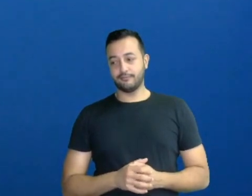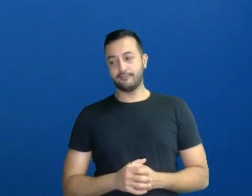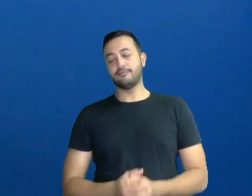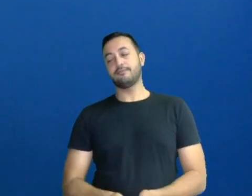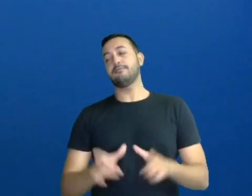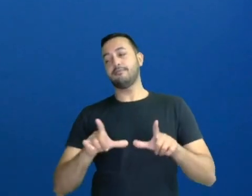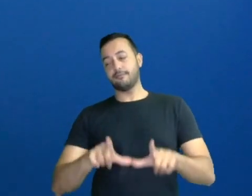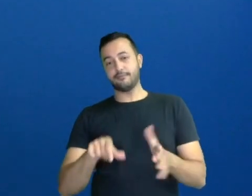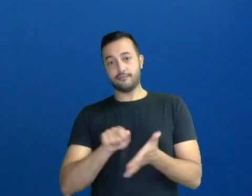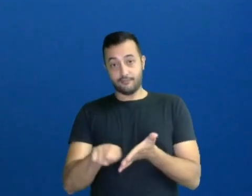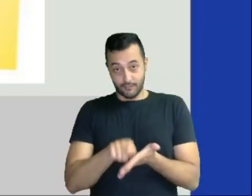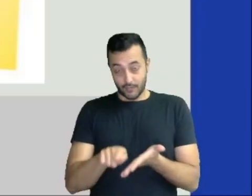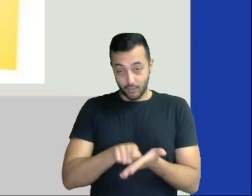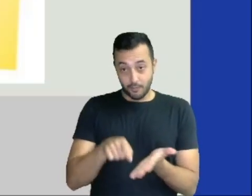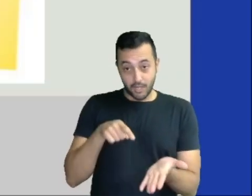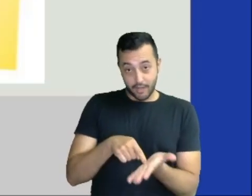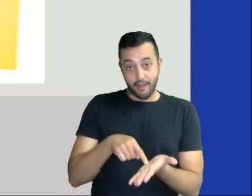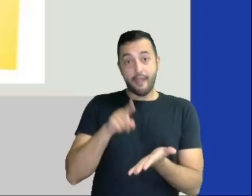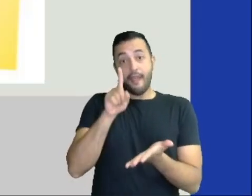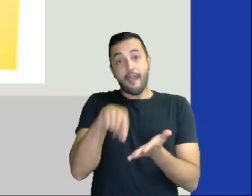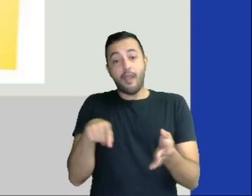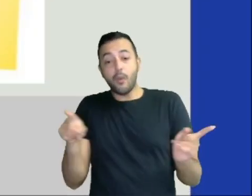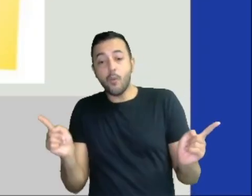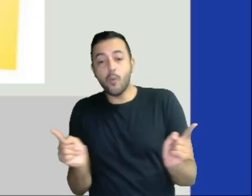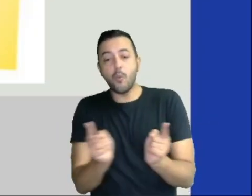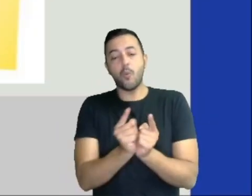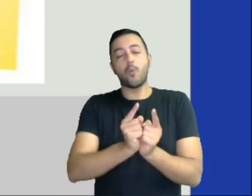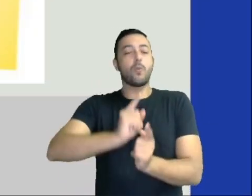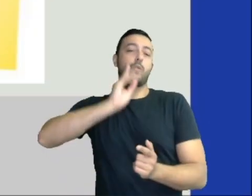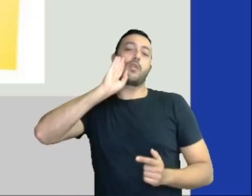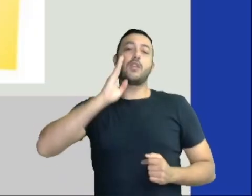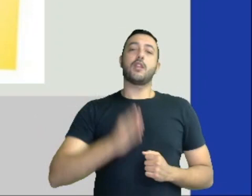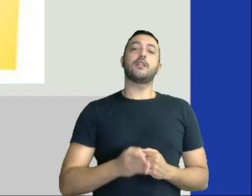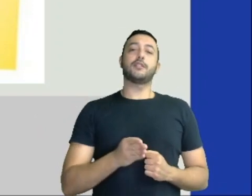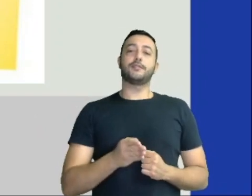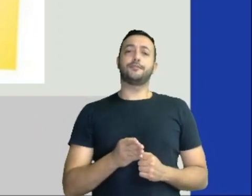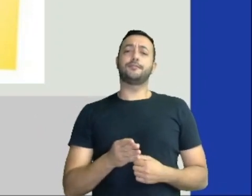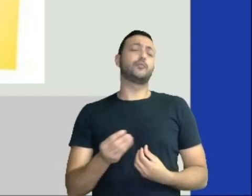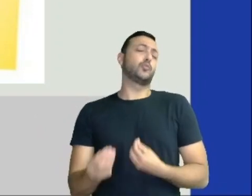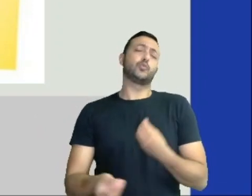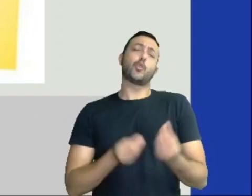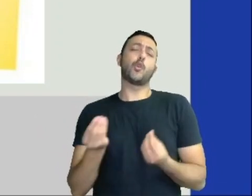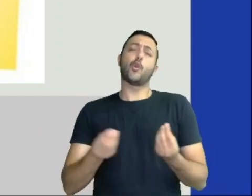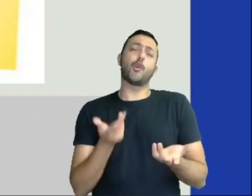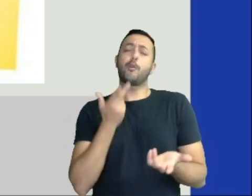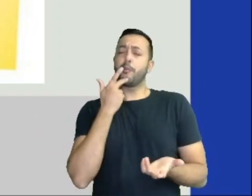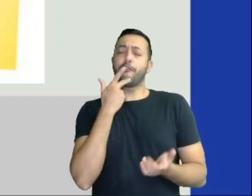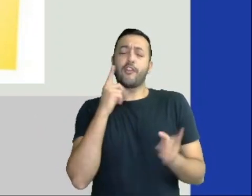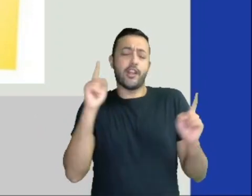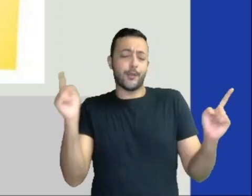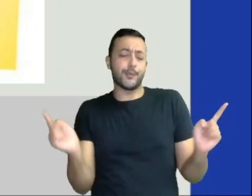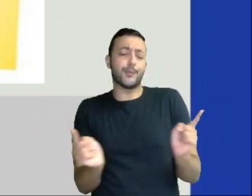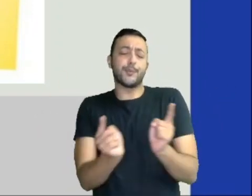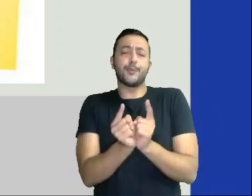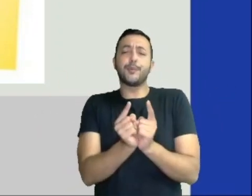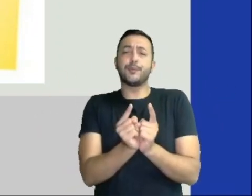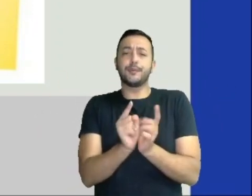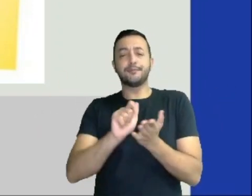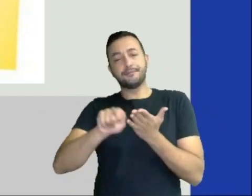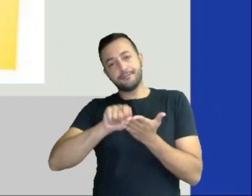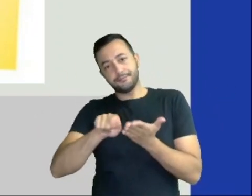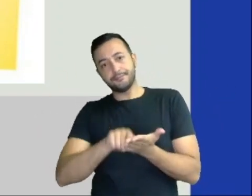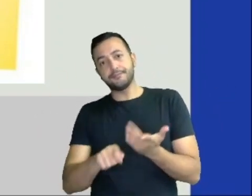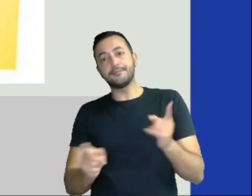e o bilhete é um texto curto e direto como é que fala que é um texto curto gente